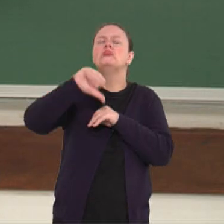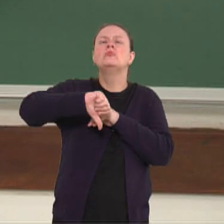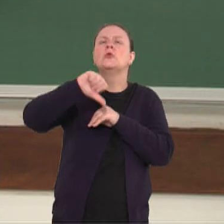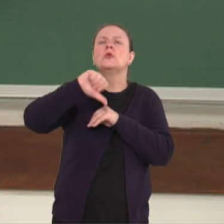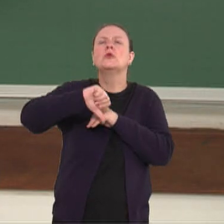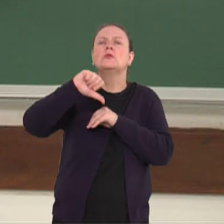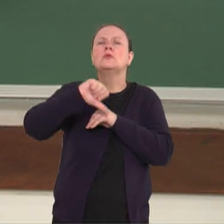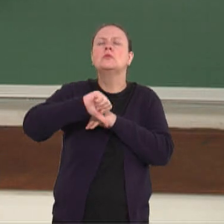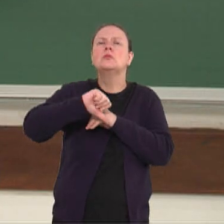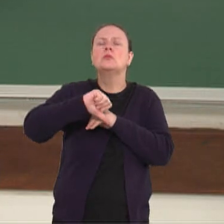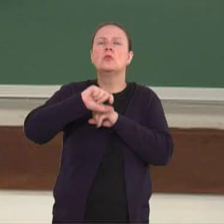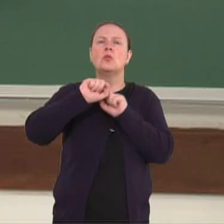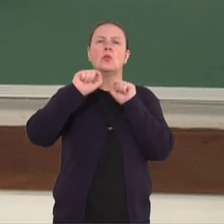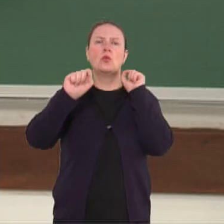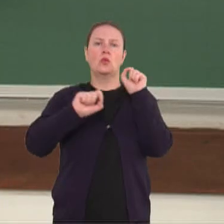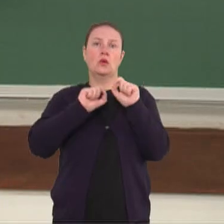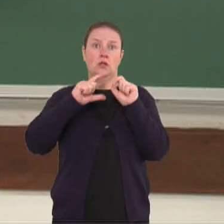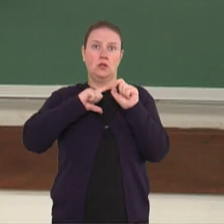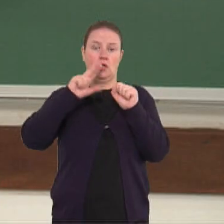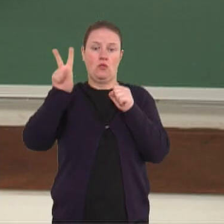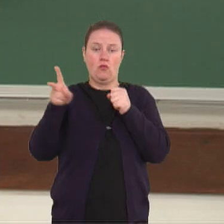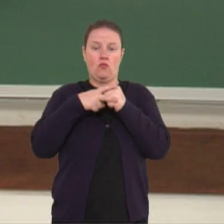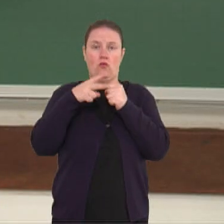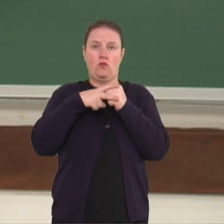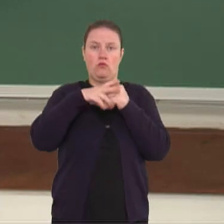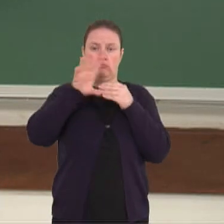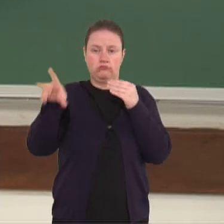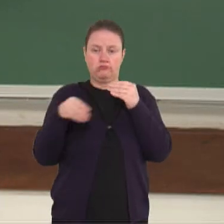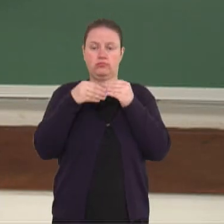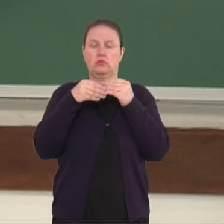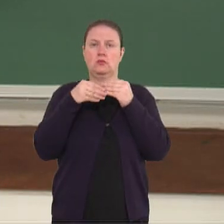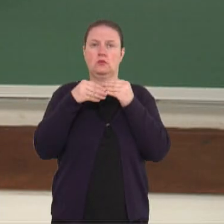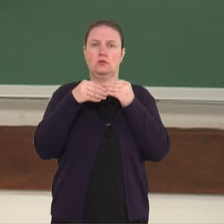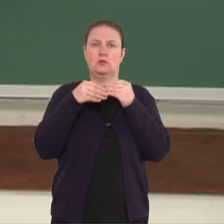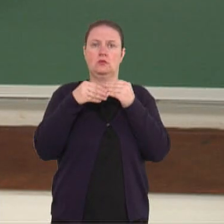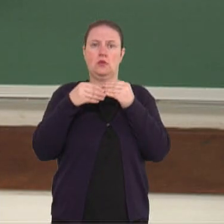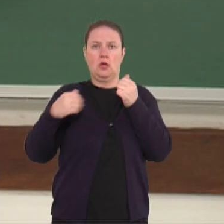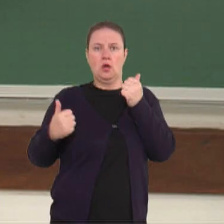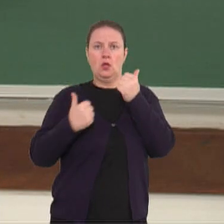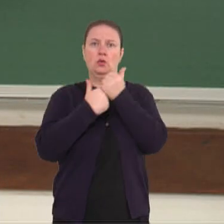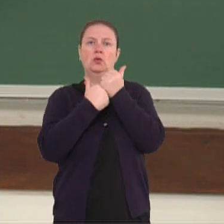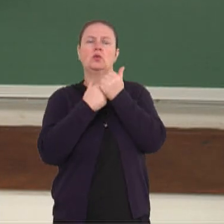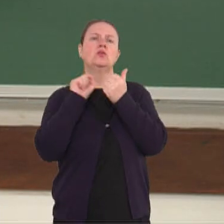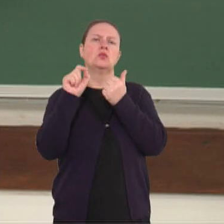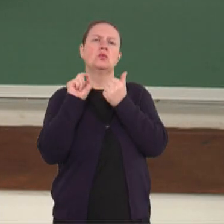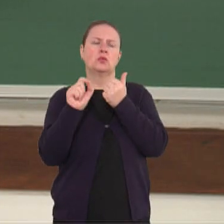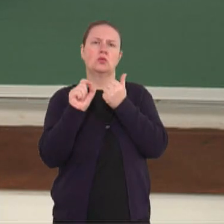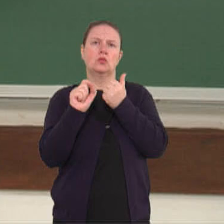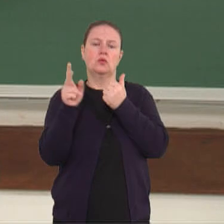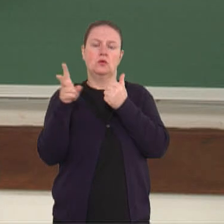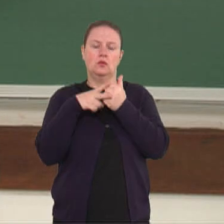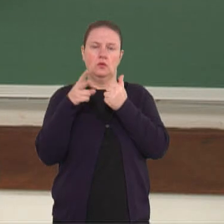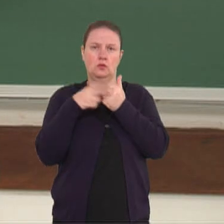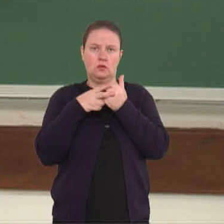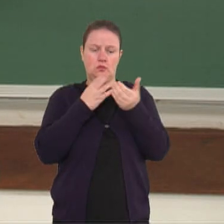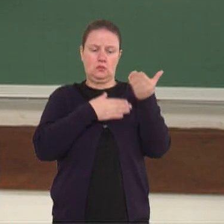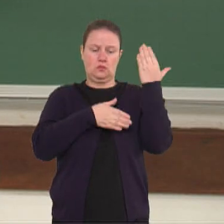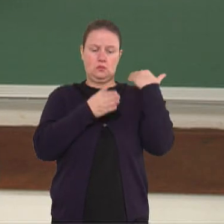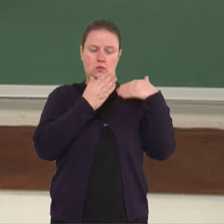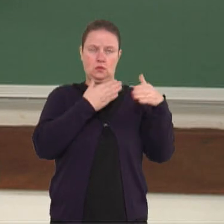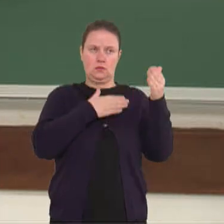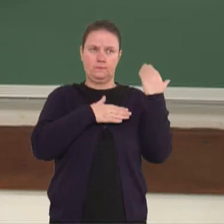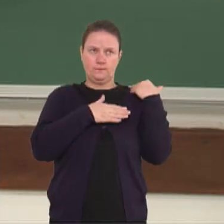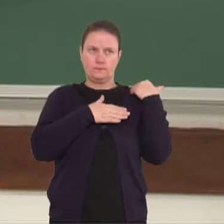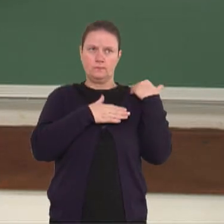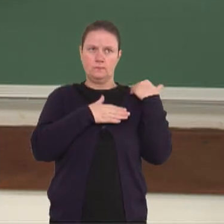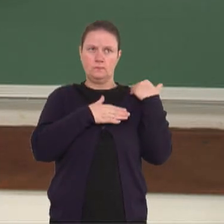que é isso? Vamos pensar assim, o verbo auxiliar do passado seria o did. Did it